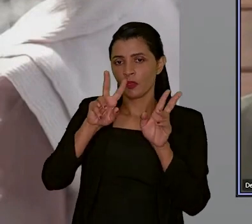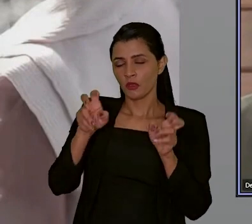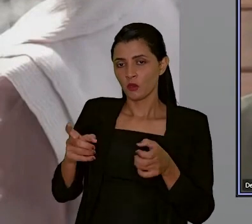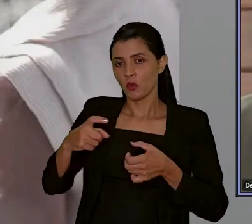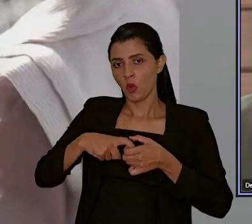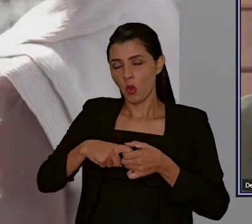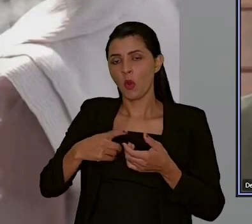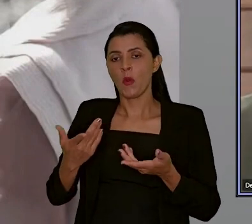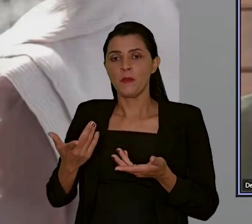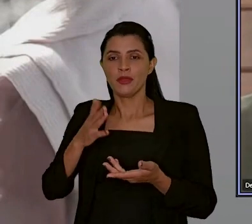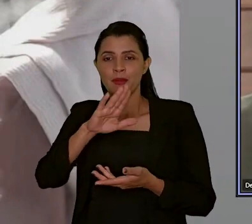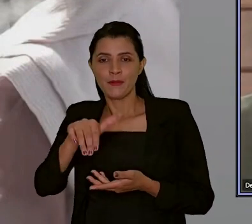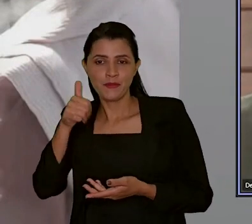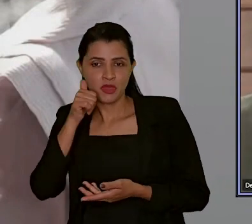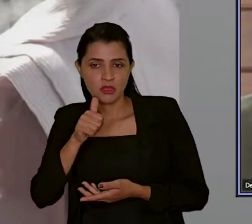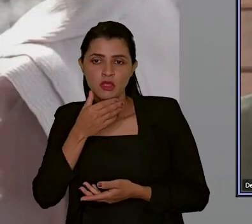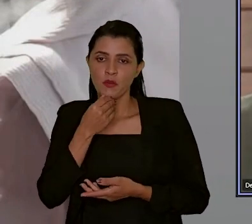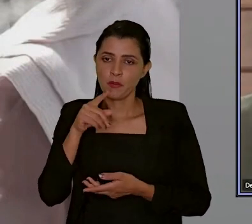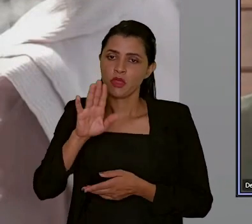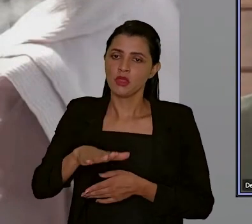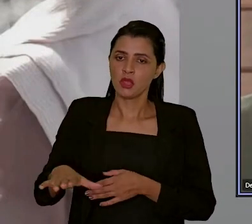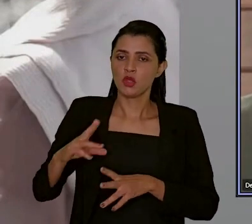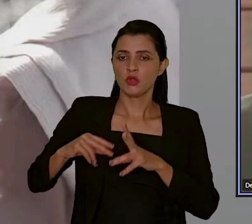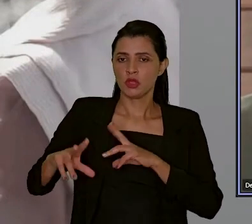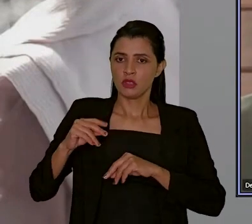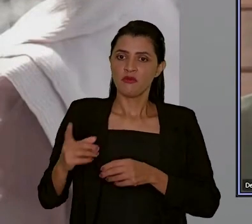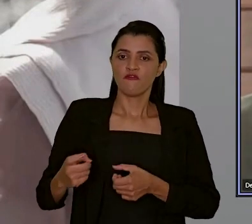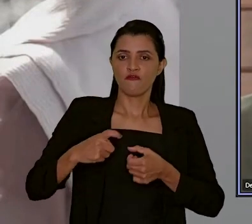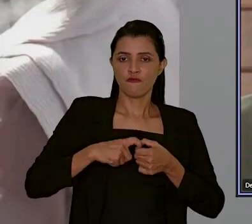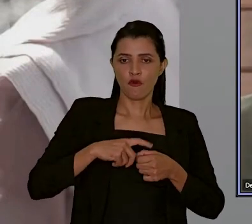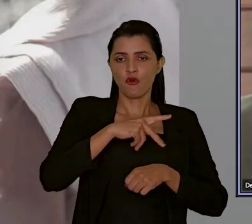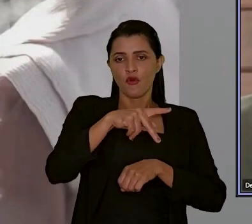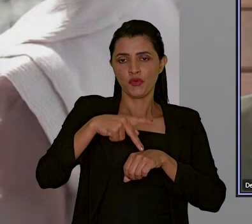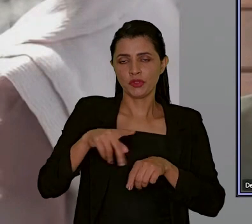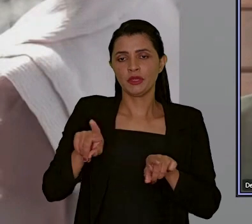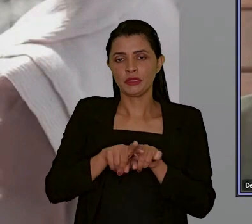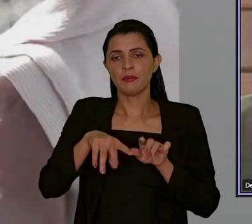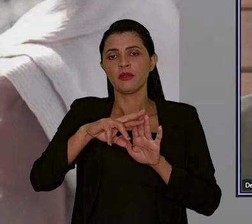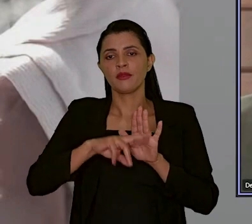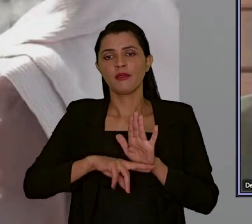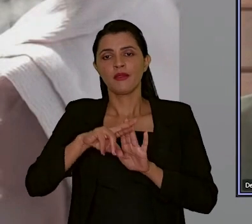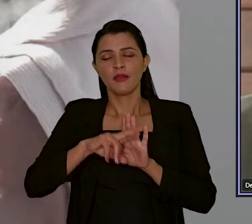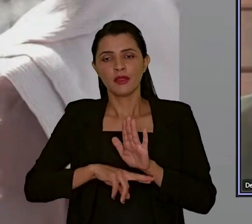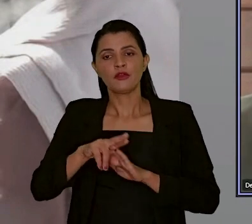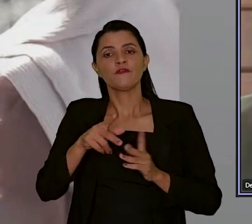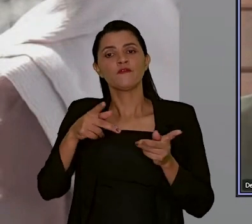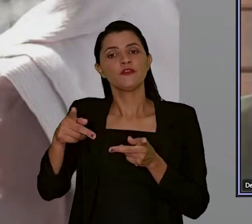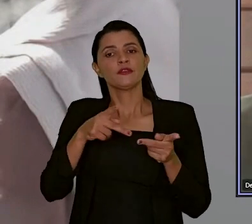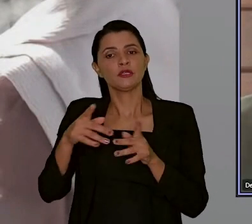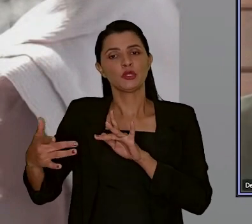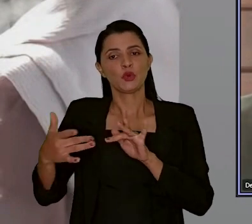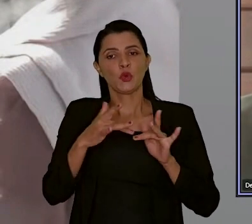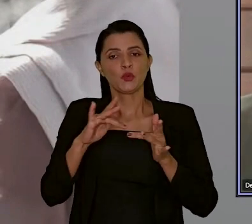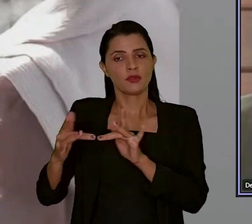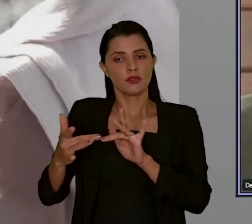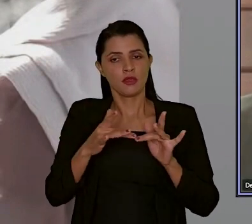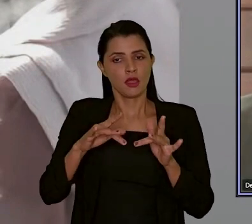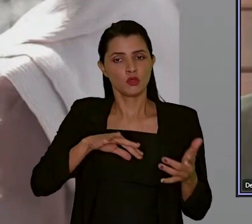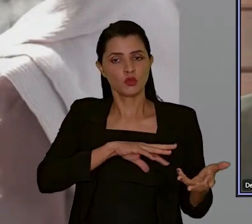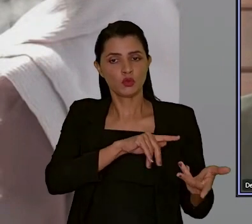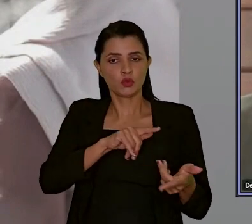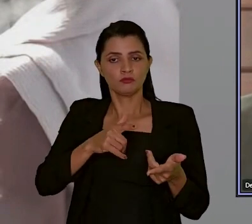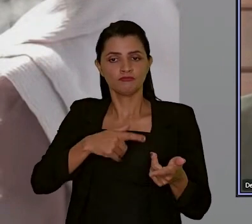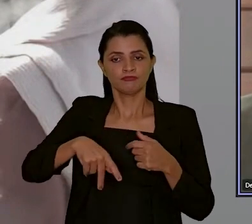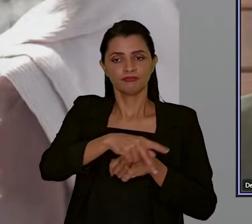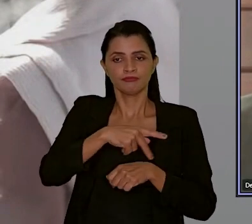restituição internacional de meninas, meninos e adolescentes e regime de visitas ou contato internacional. Membro do